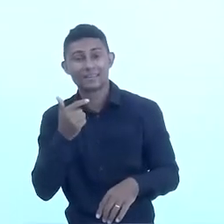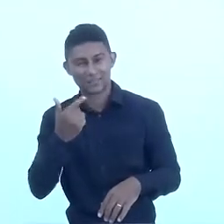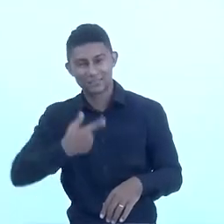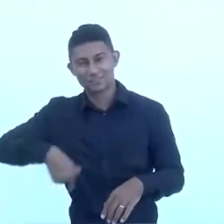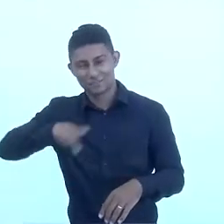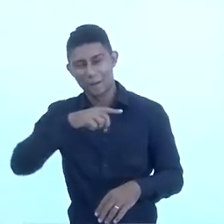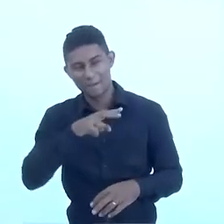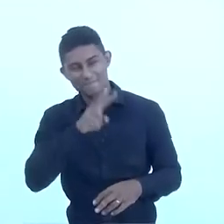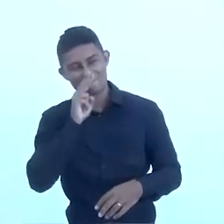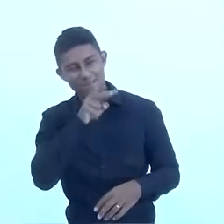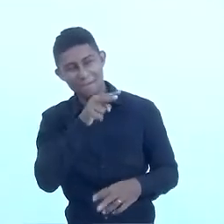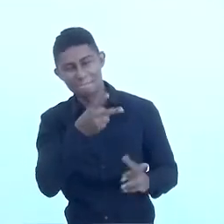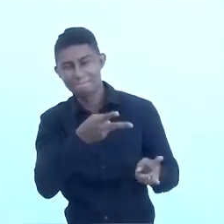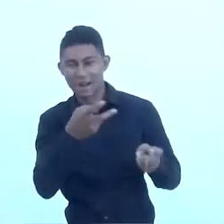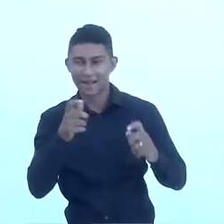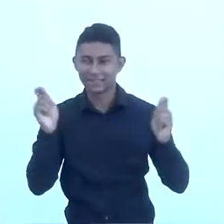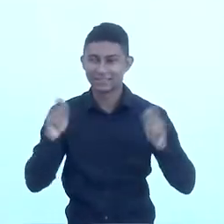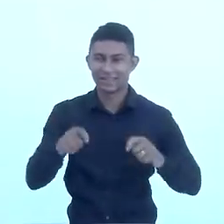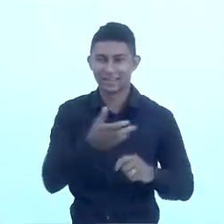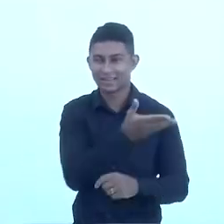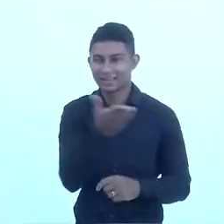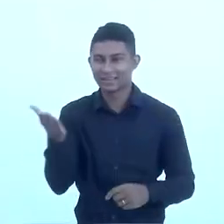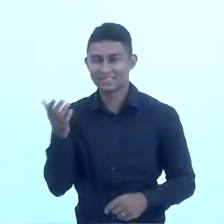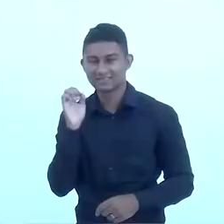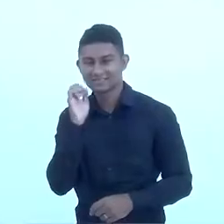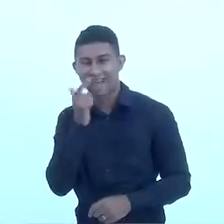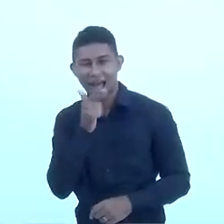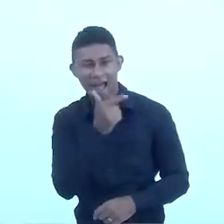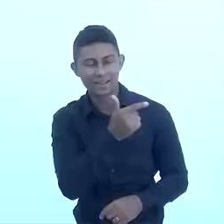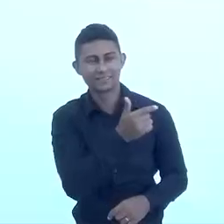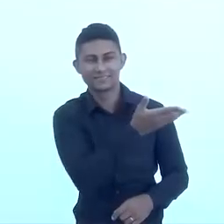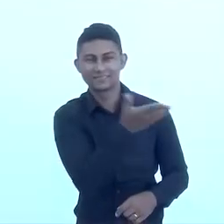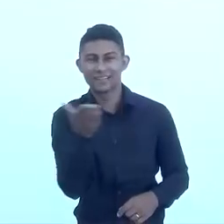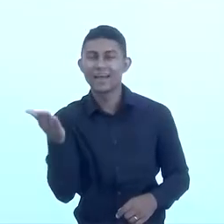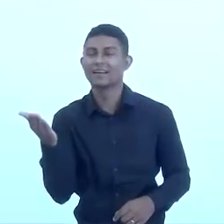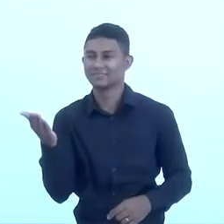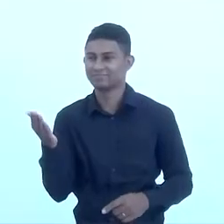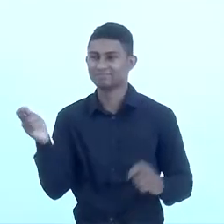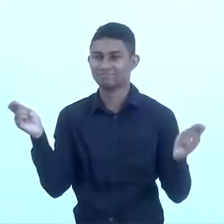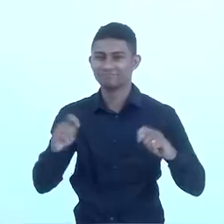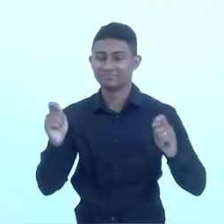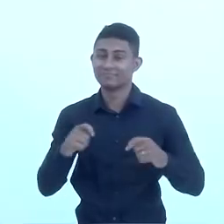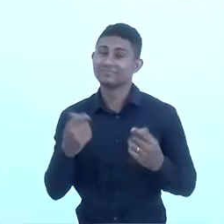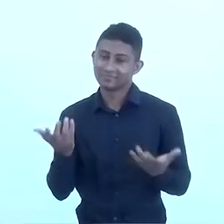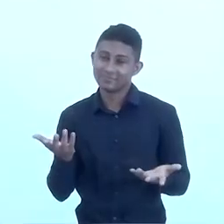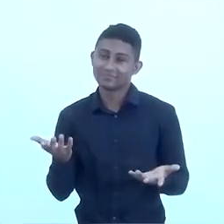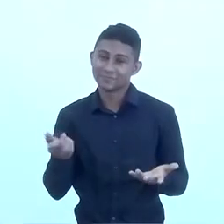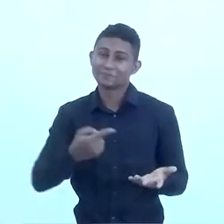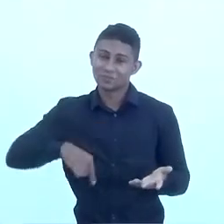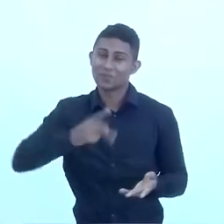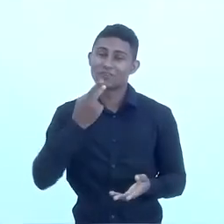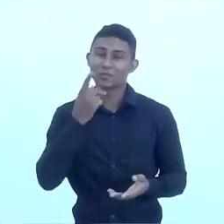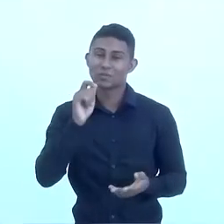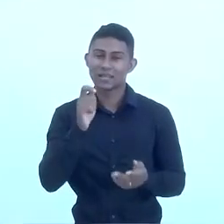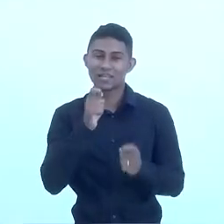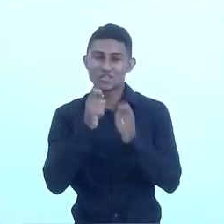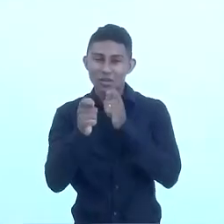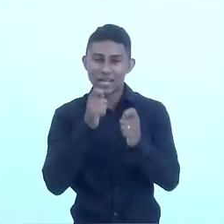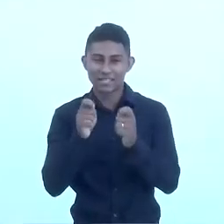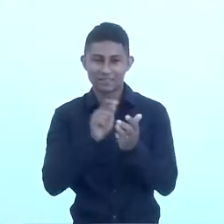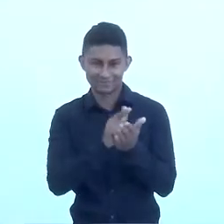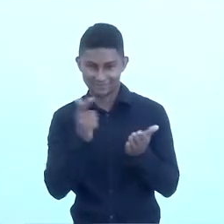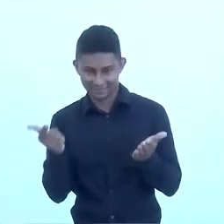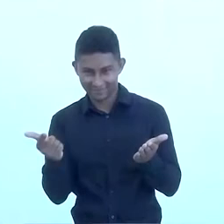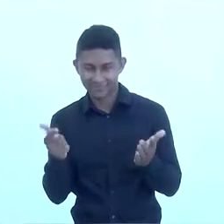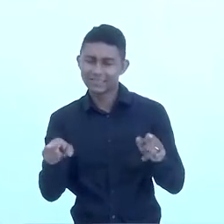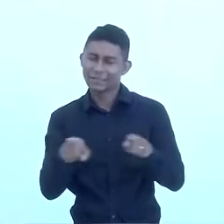aqui no olhar periférico a gente vê tudo, né? Então, a reação deles realmente... Por isso que a gente diz também em